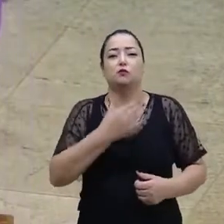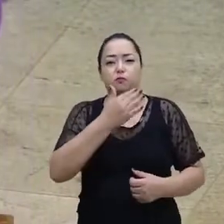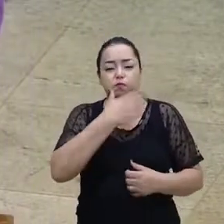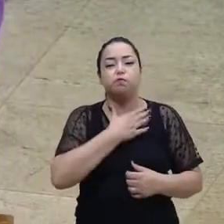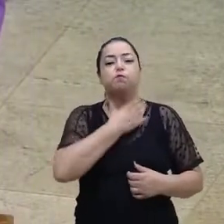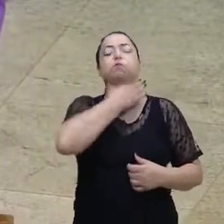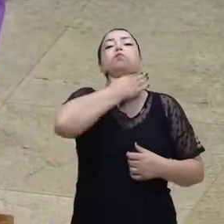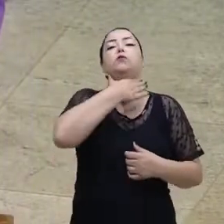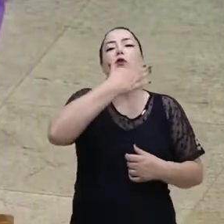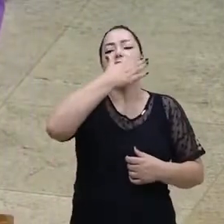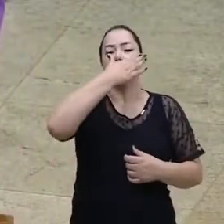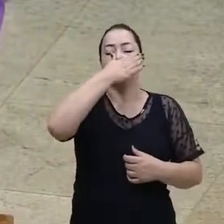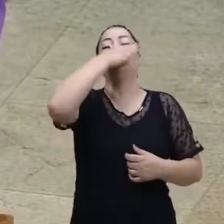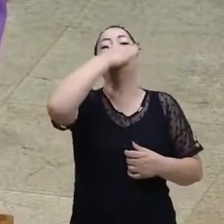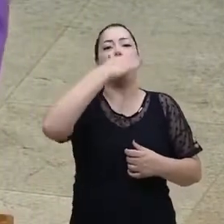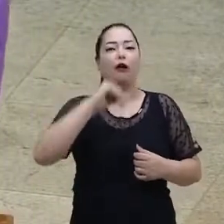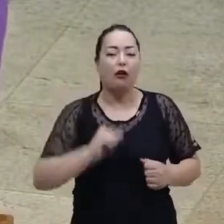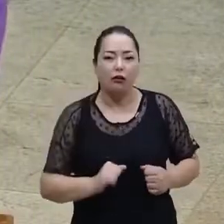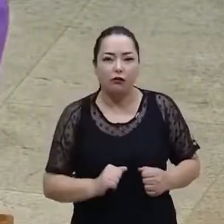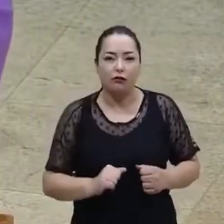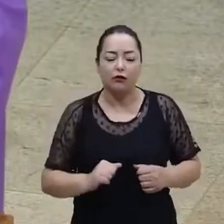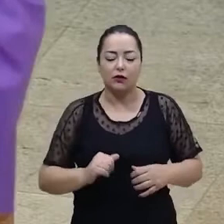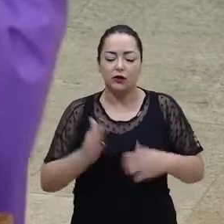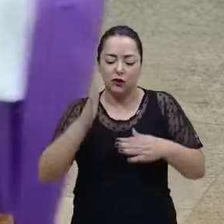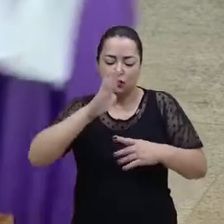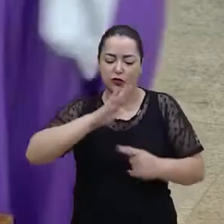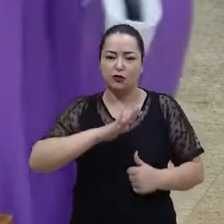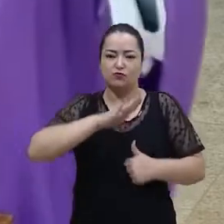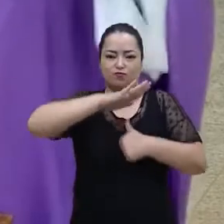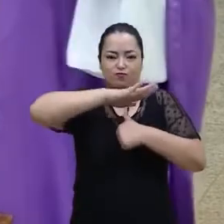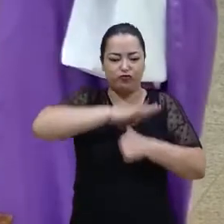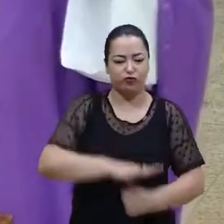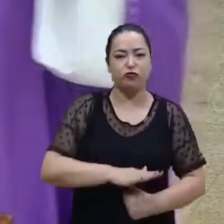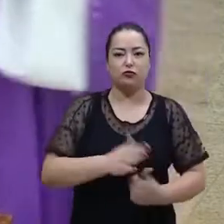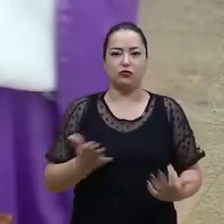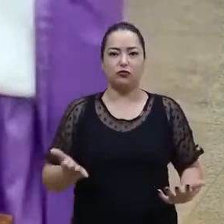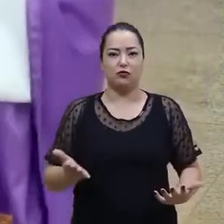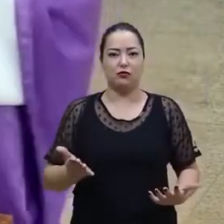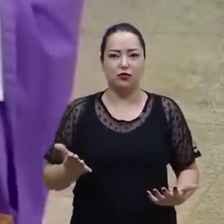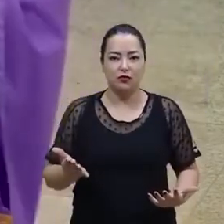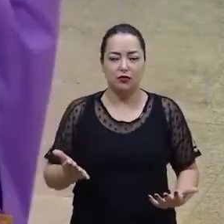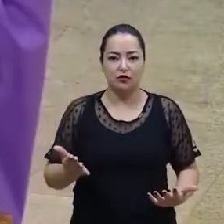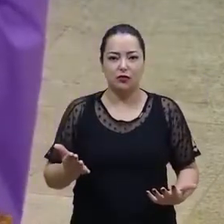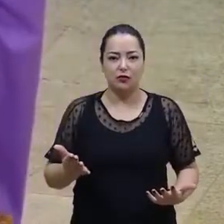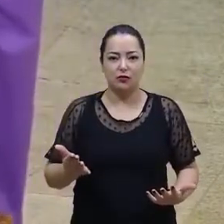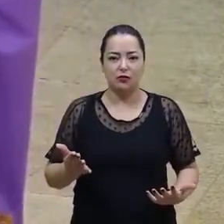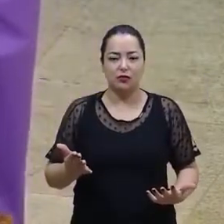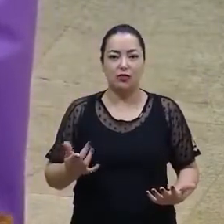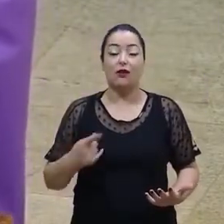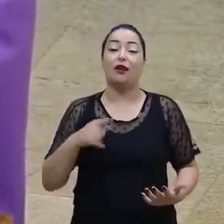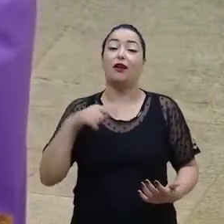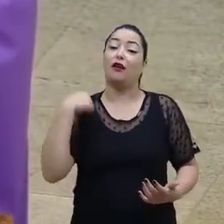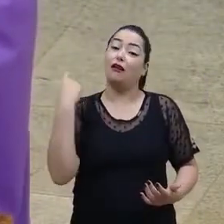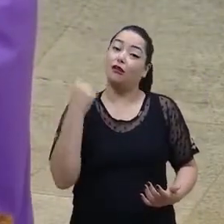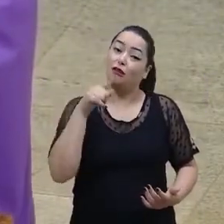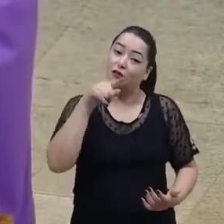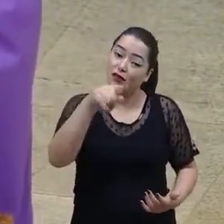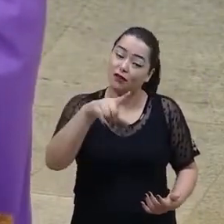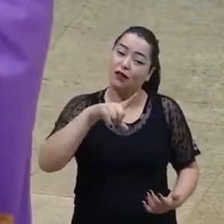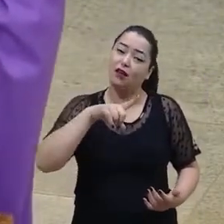pode nos de se personalizar o mundo nos dispersar E você tem um Essência maravilhosa